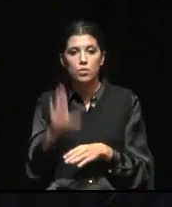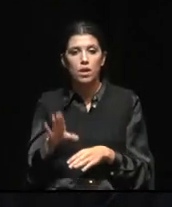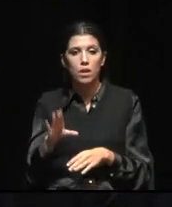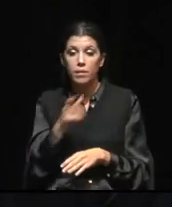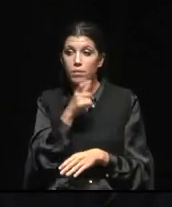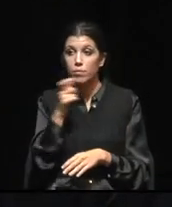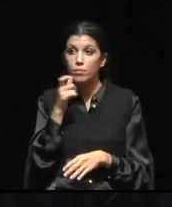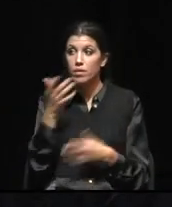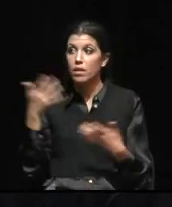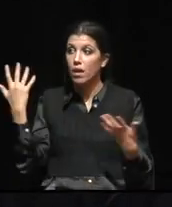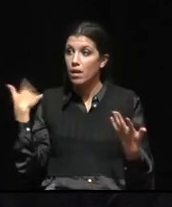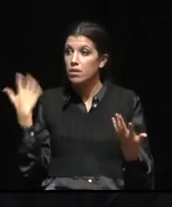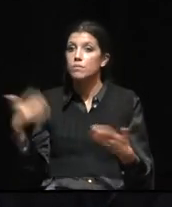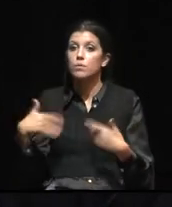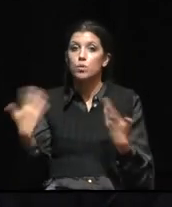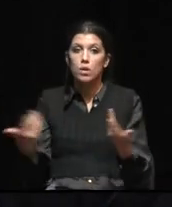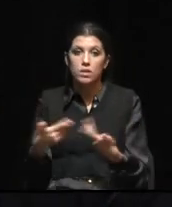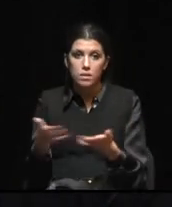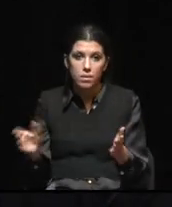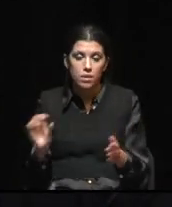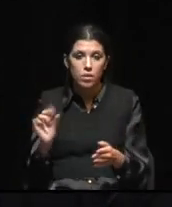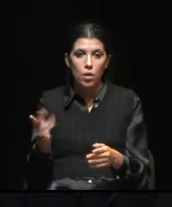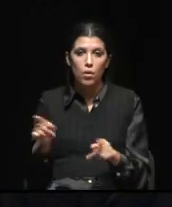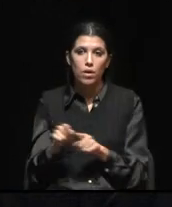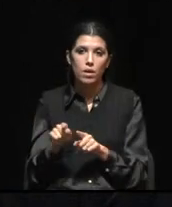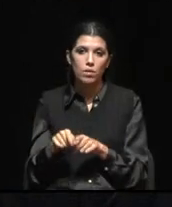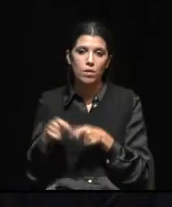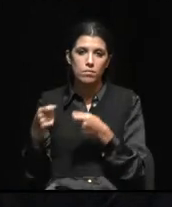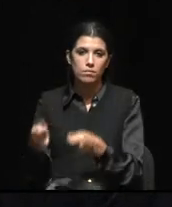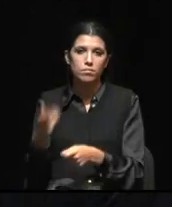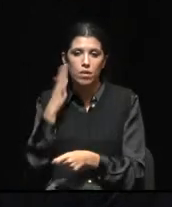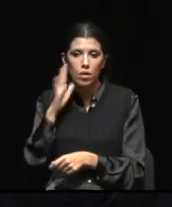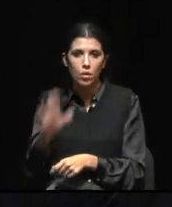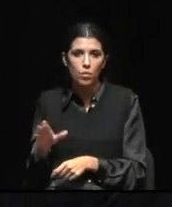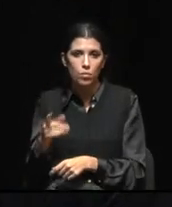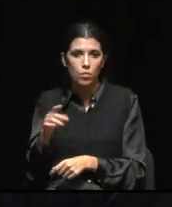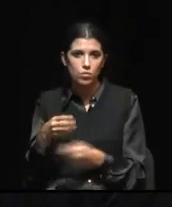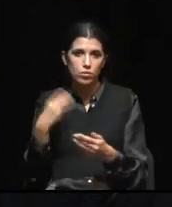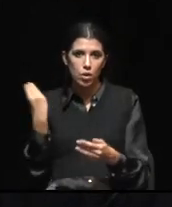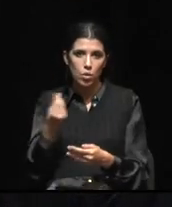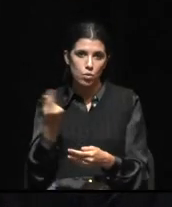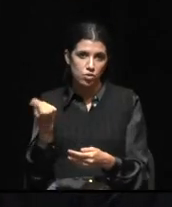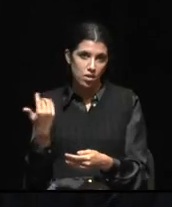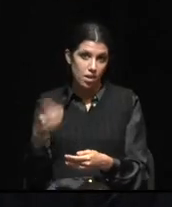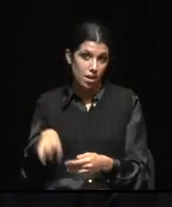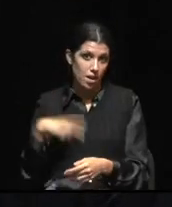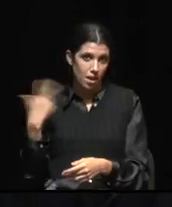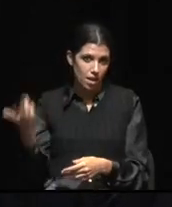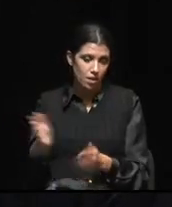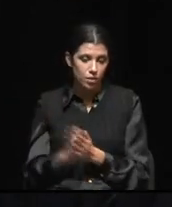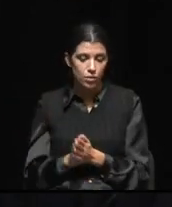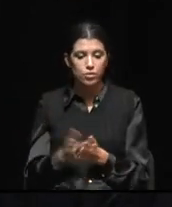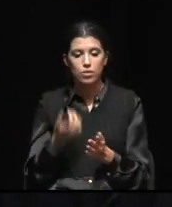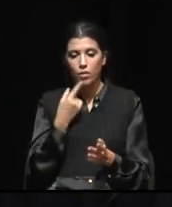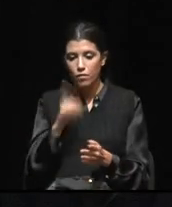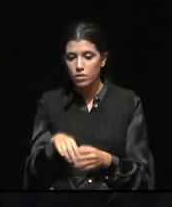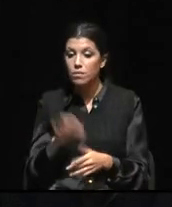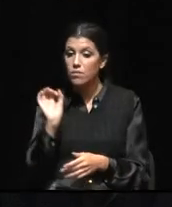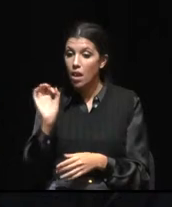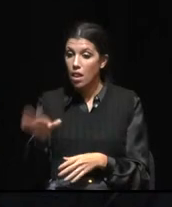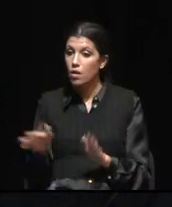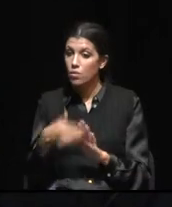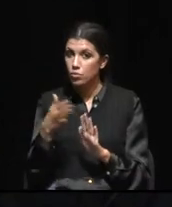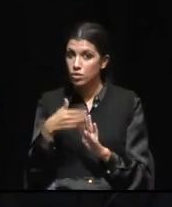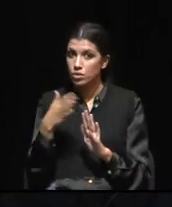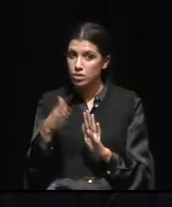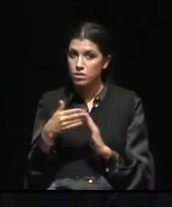prometidas seja pela aposta distópica em residências apenas acessíveis aos alunos mais abastados por isso voltamos a lançar o repto é